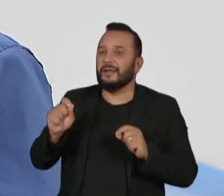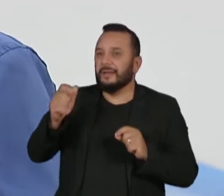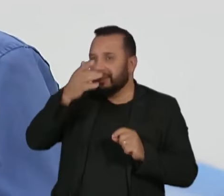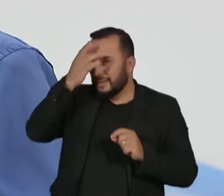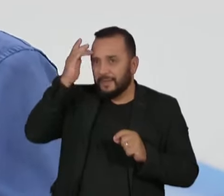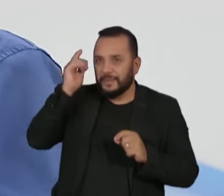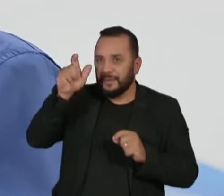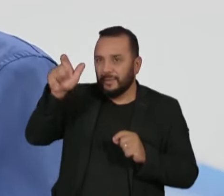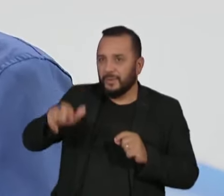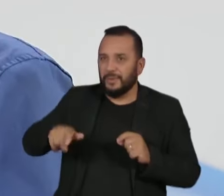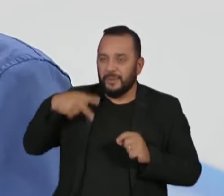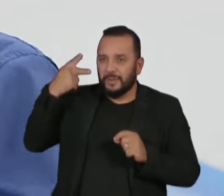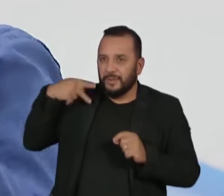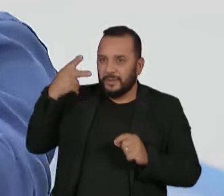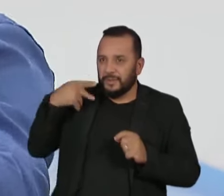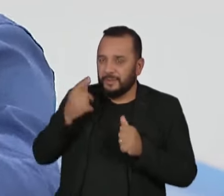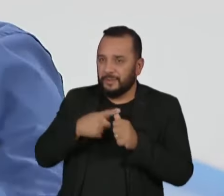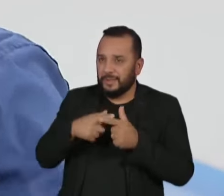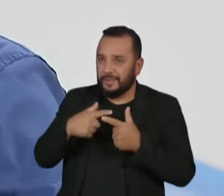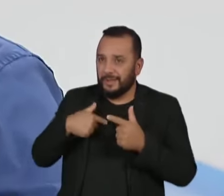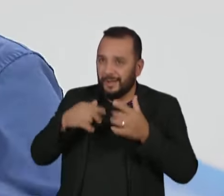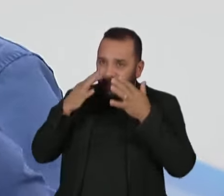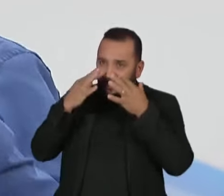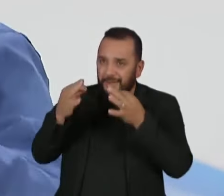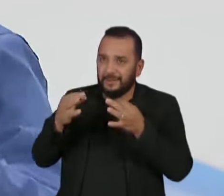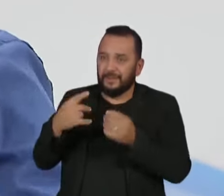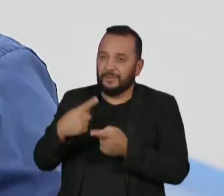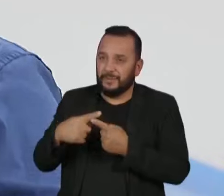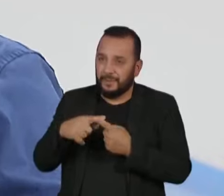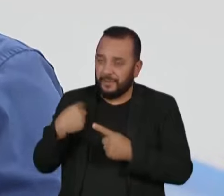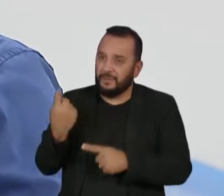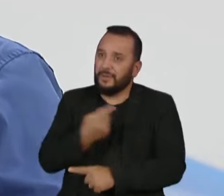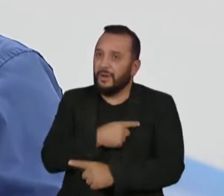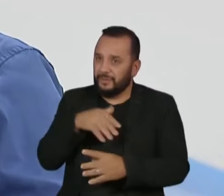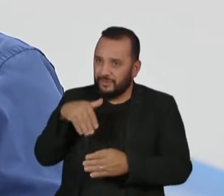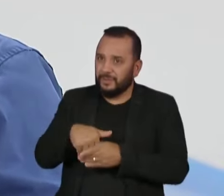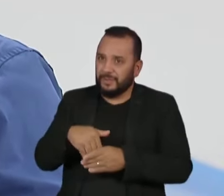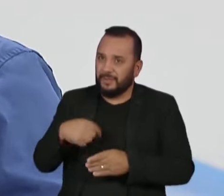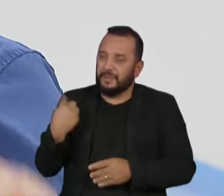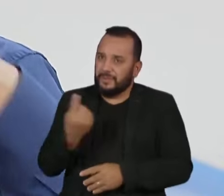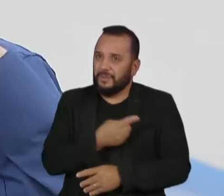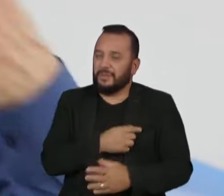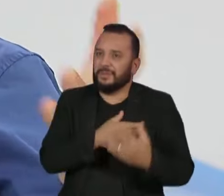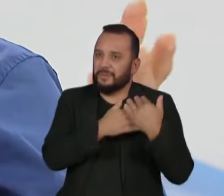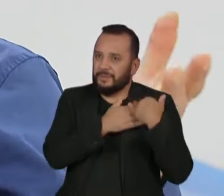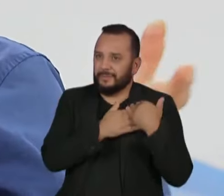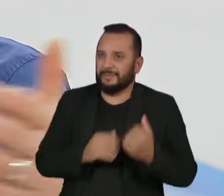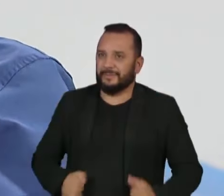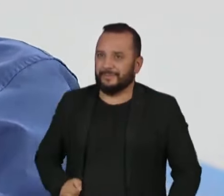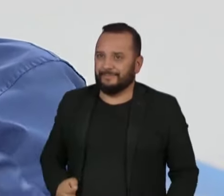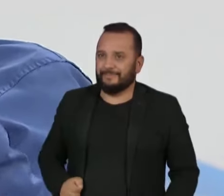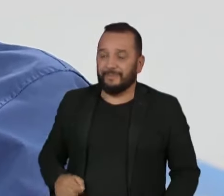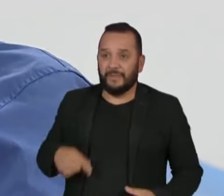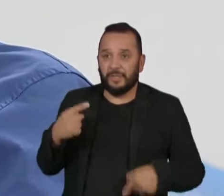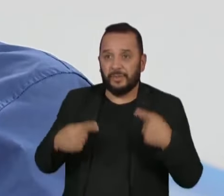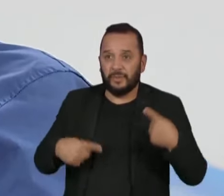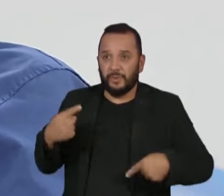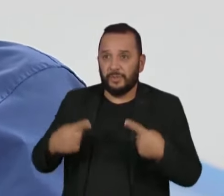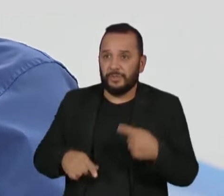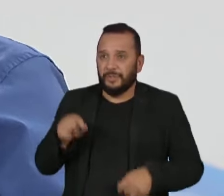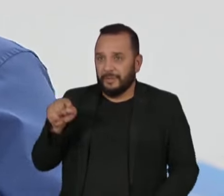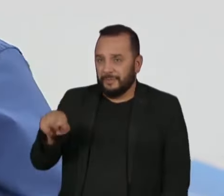preciso chamar a atenção que o nosso voto está na ponta de tudo, é a nossa responsabilidade. Né? Não só discutir isso,